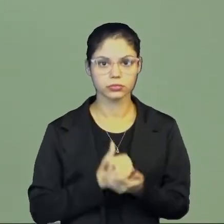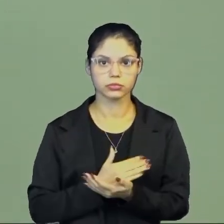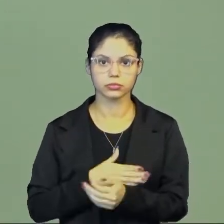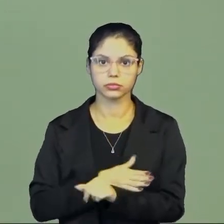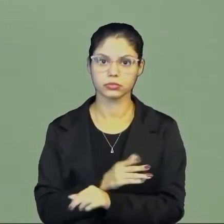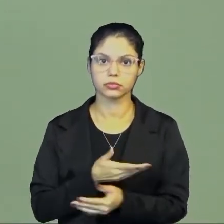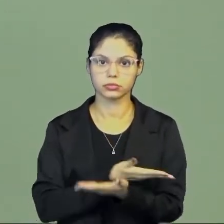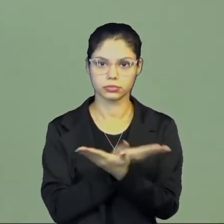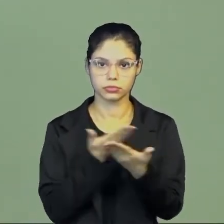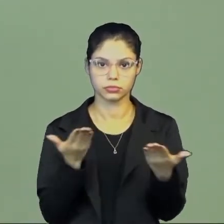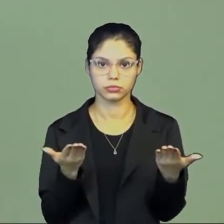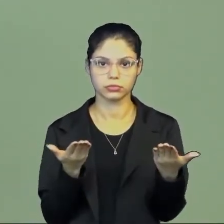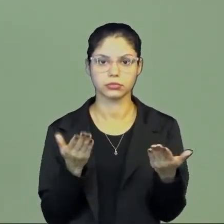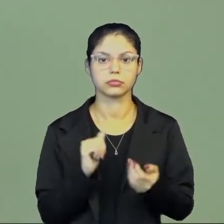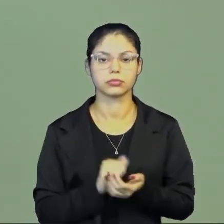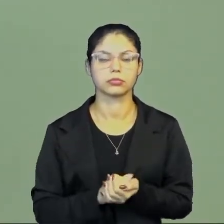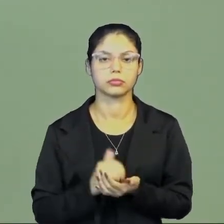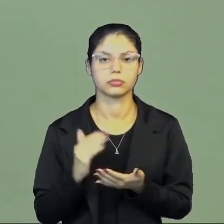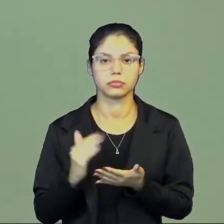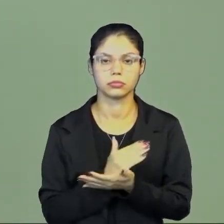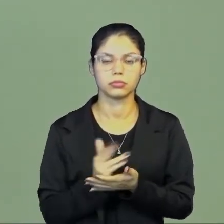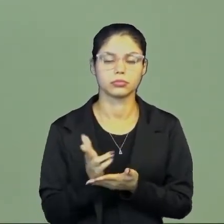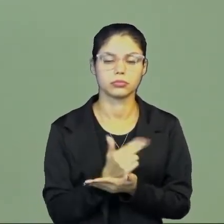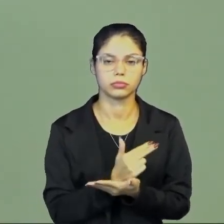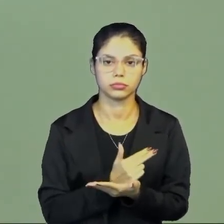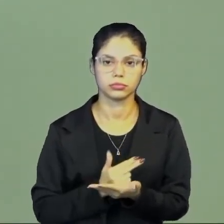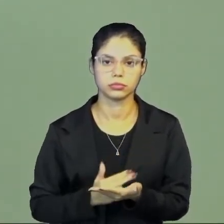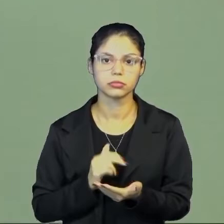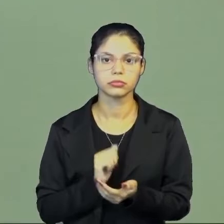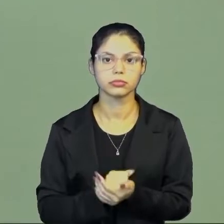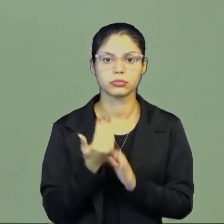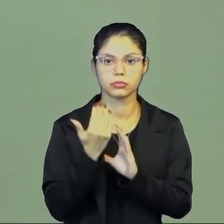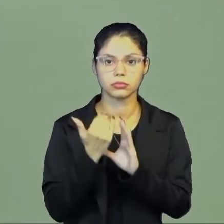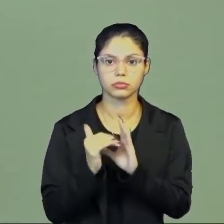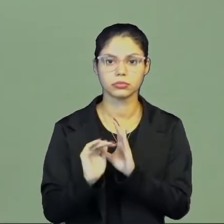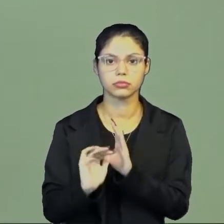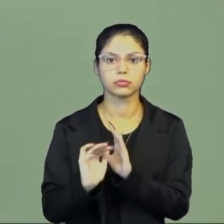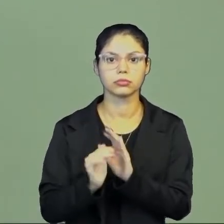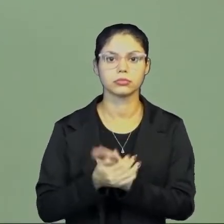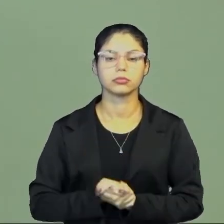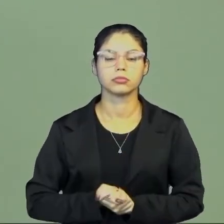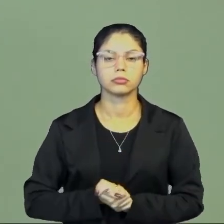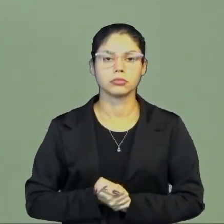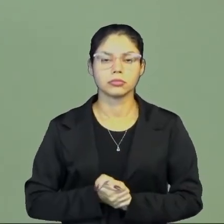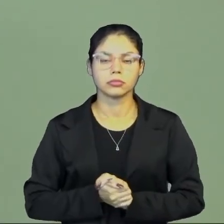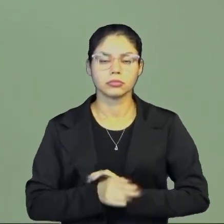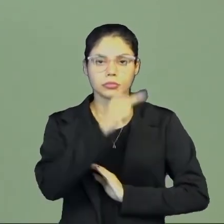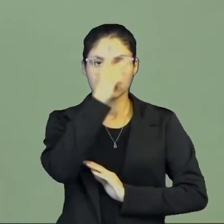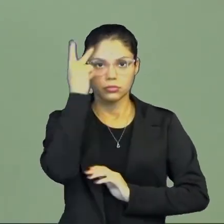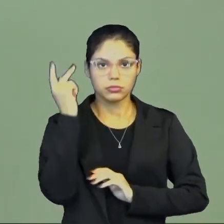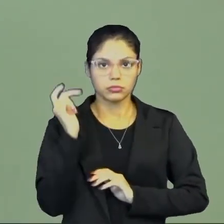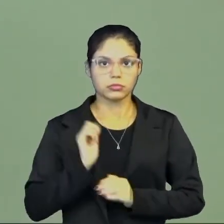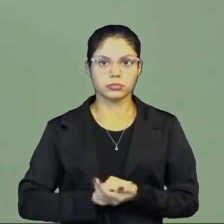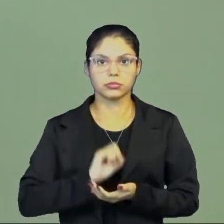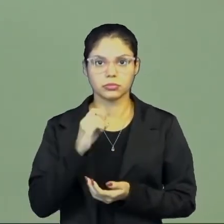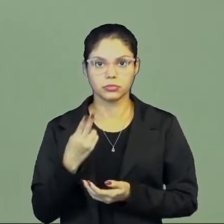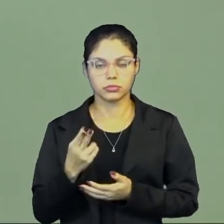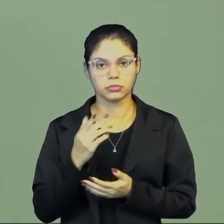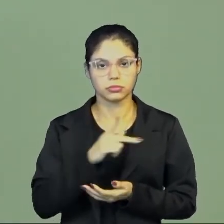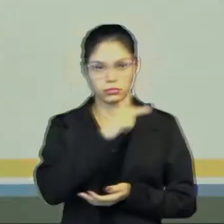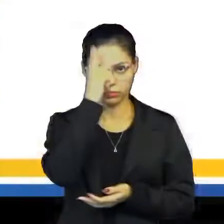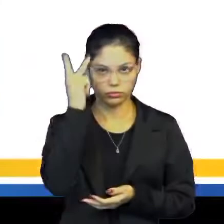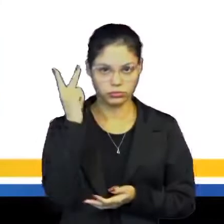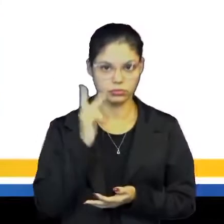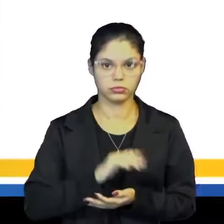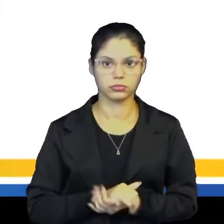passar aí, através de uma composição artística, uma mensagem para a pessoa ou as